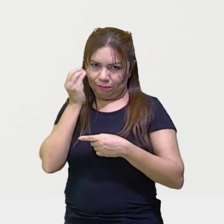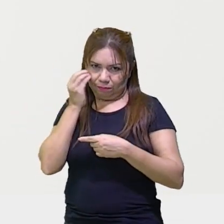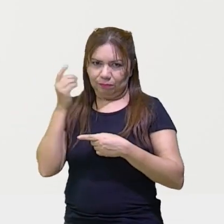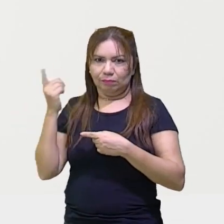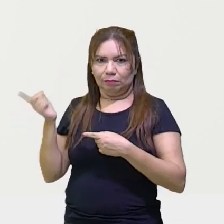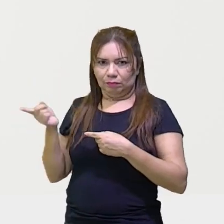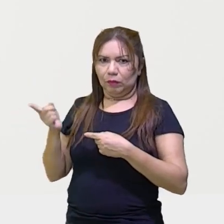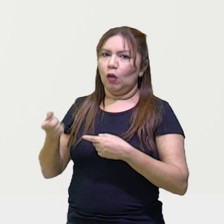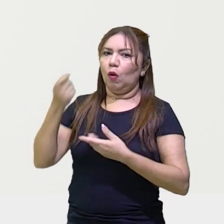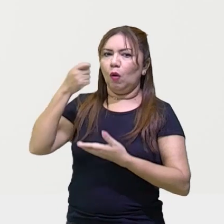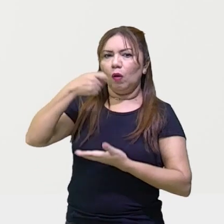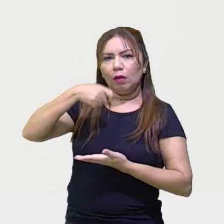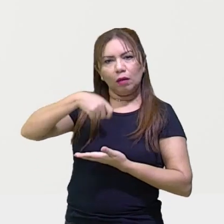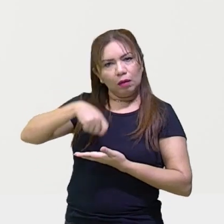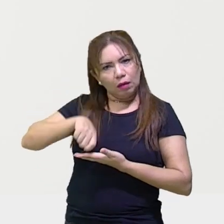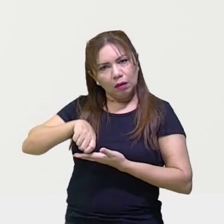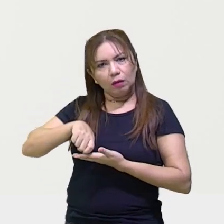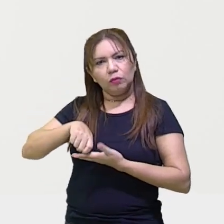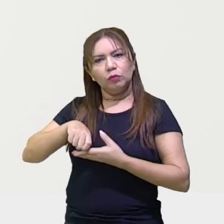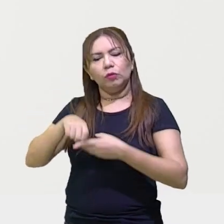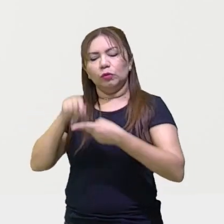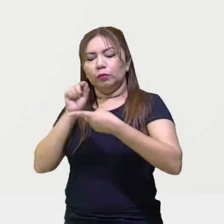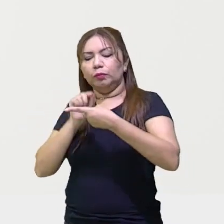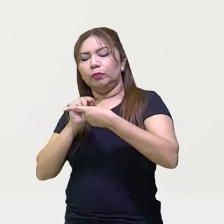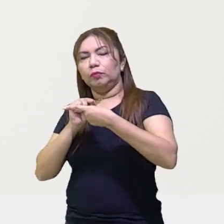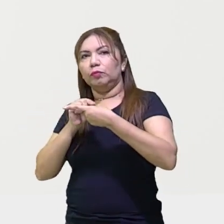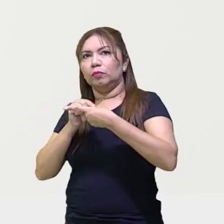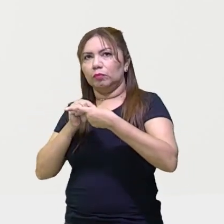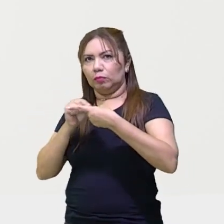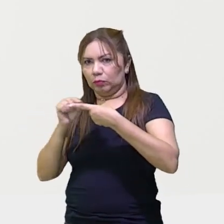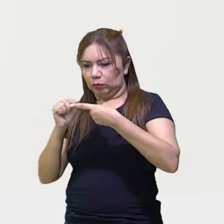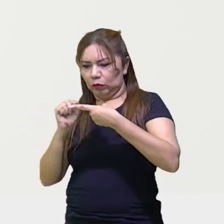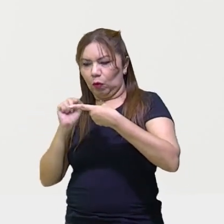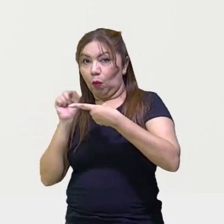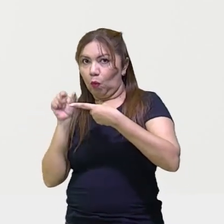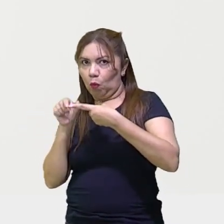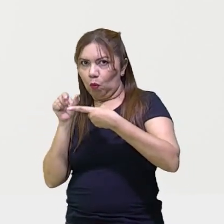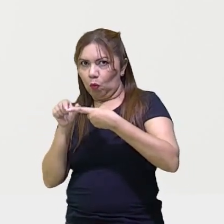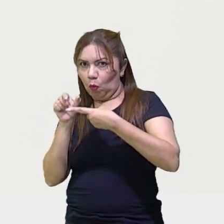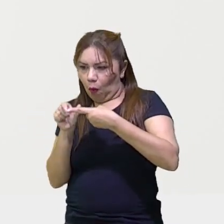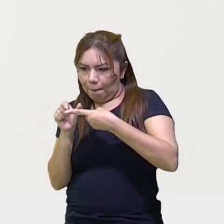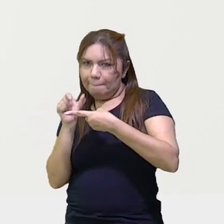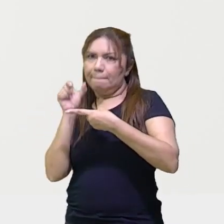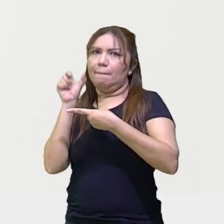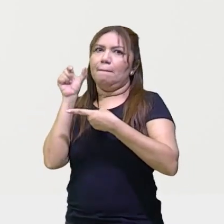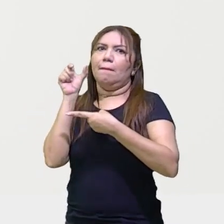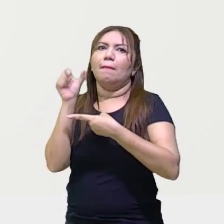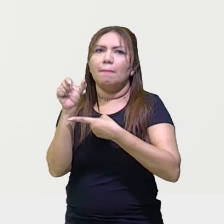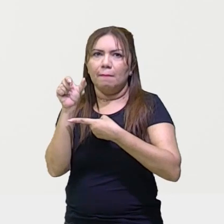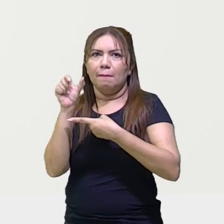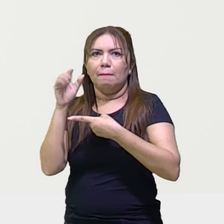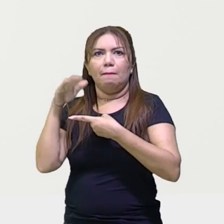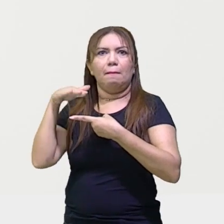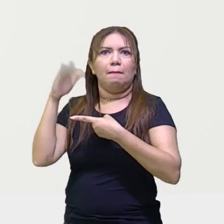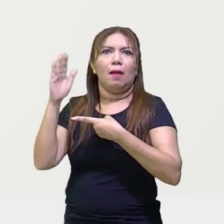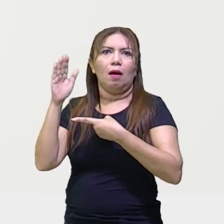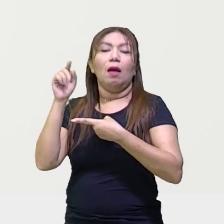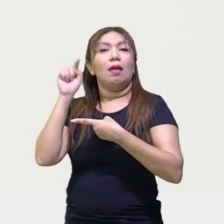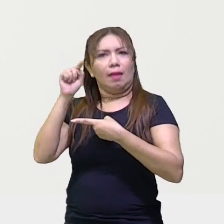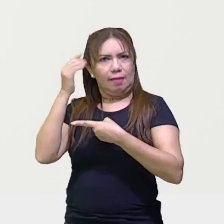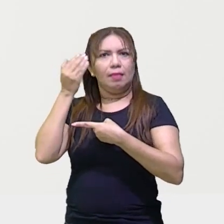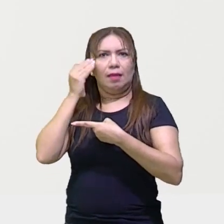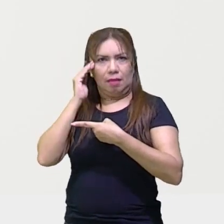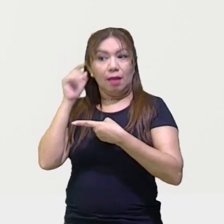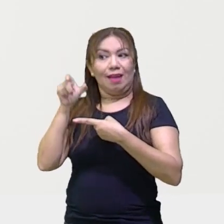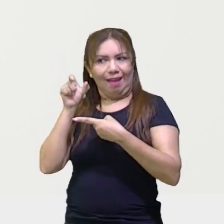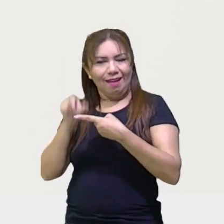colocando novamente ela sobre o degrauzinho maior, que eu estou chamando aqui de degrauzinho maior, que é para vocês entenderem